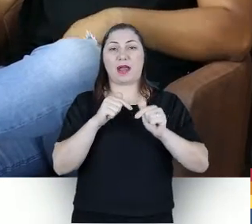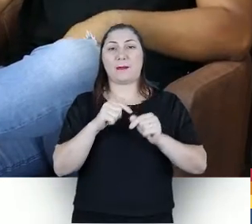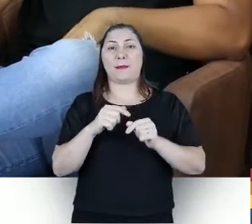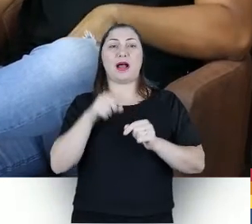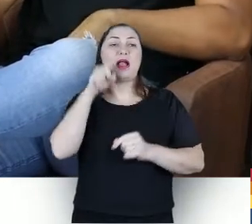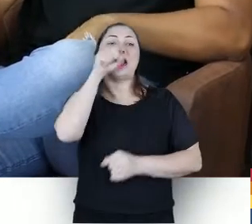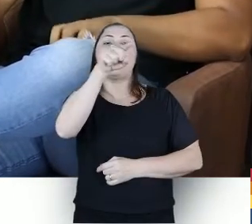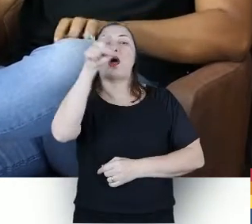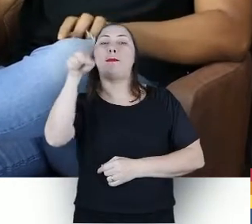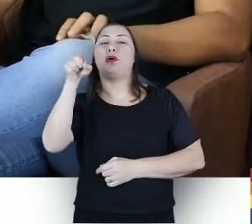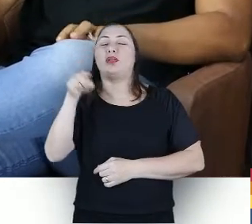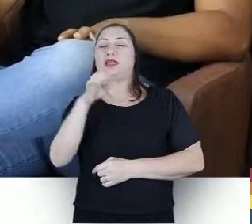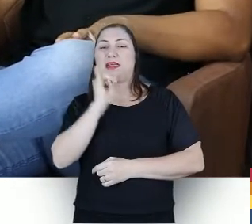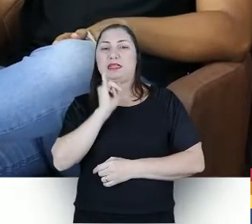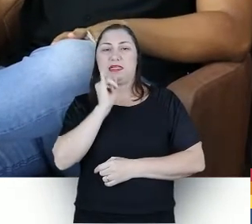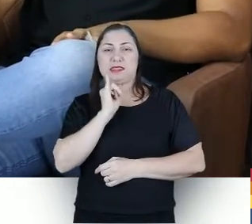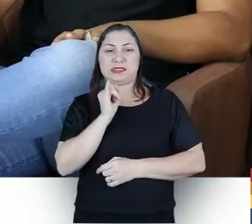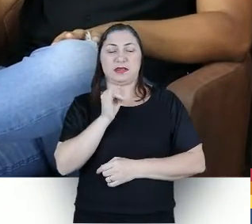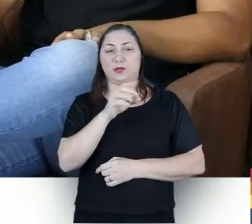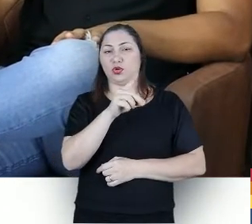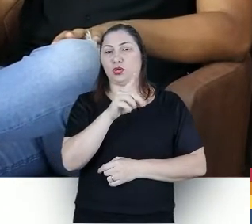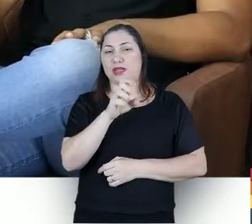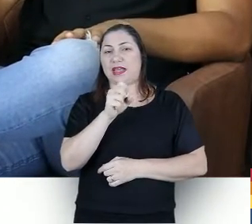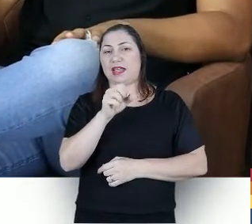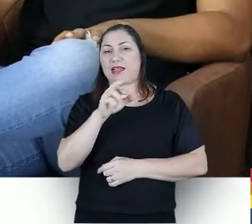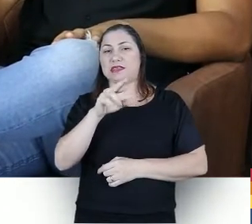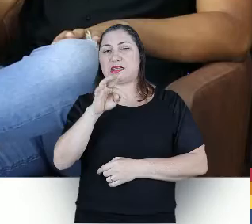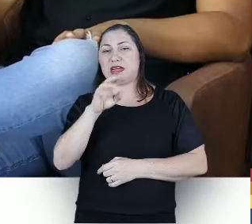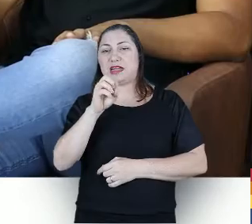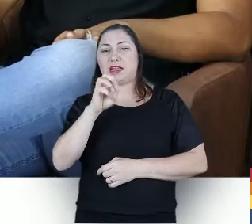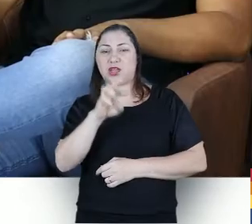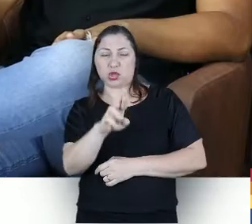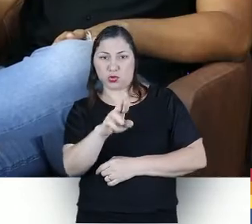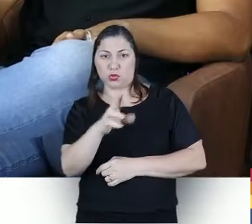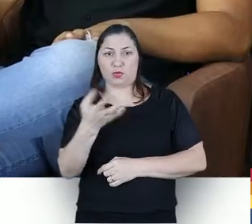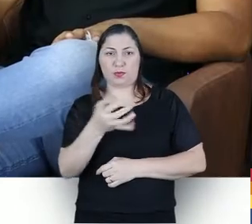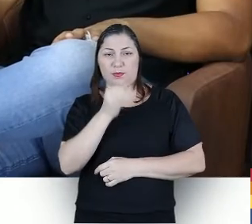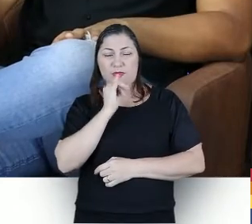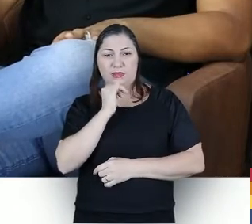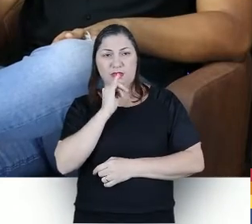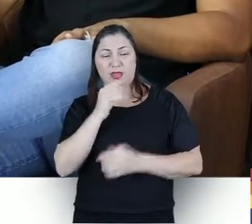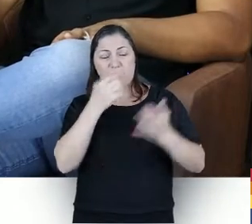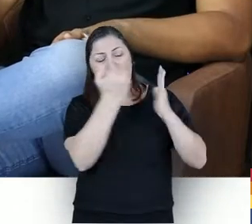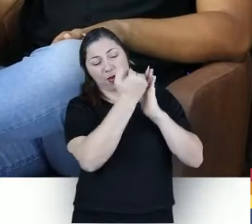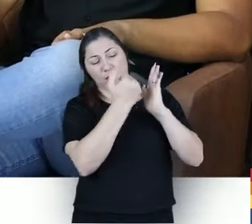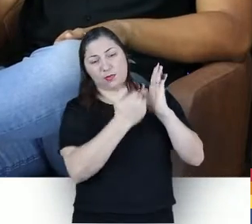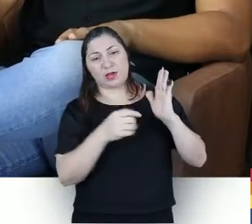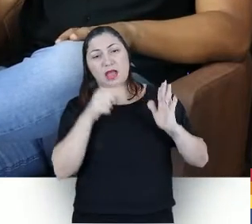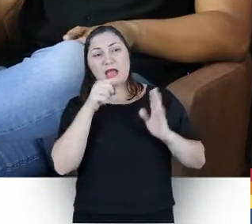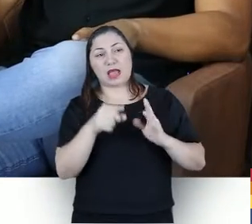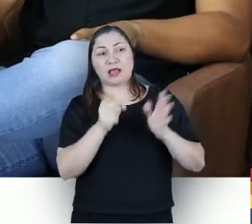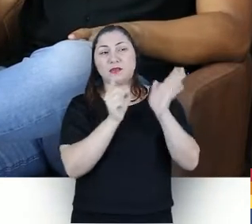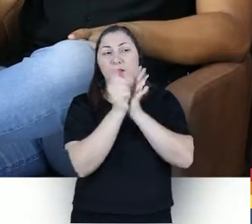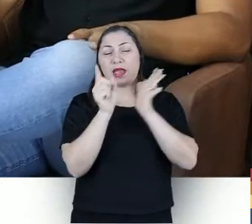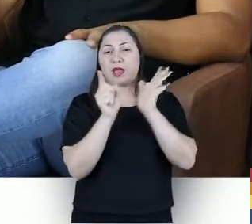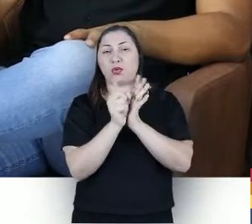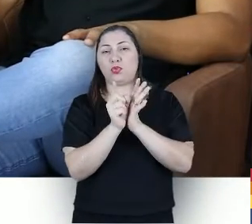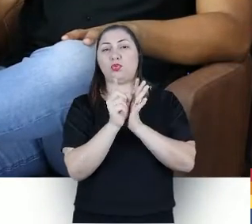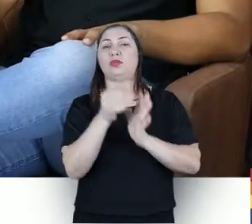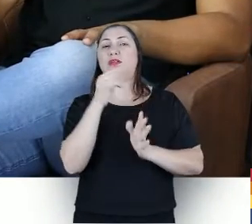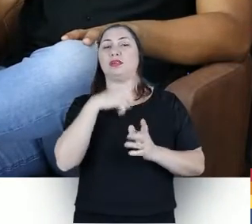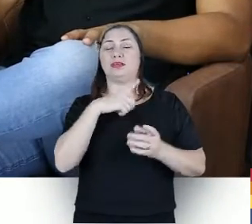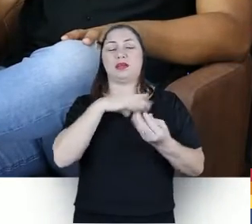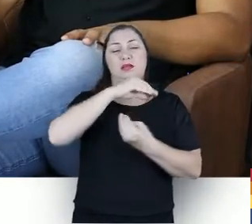feedback o tempo inteiro. Por né? exemplo, para trabalhar as competências, né, quando a gente pensa nos descritores, digamos, eu trabalho